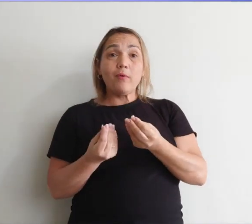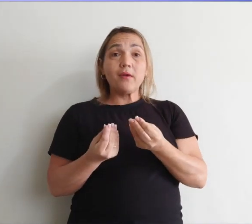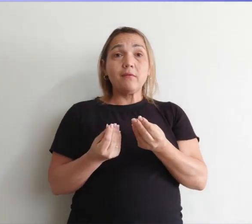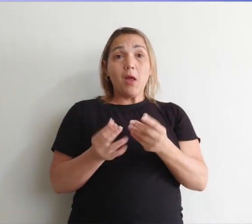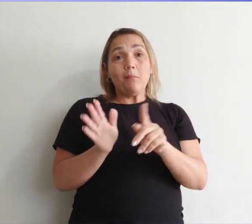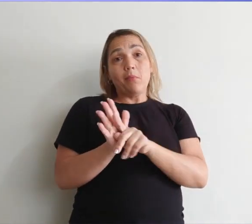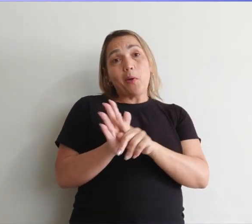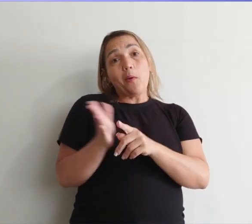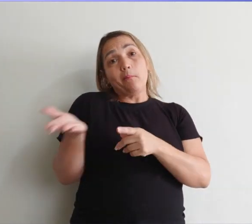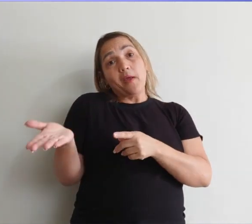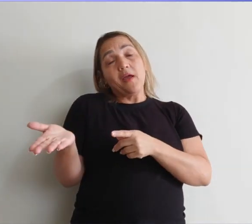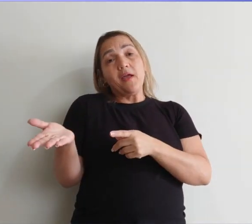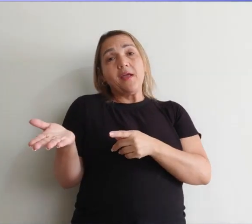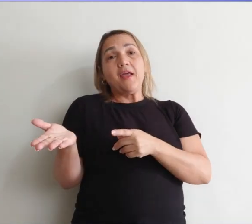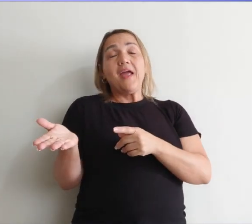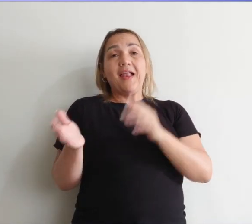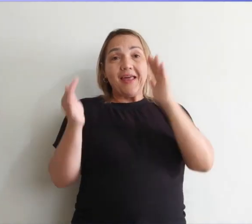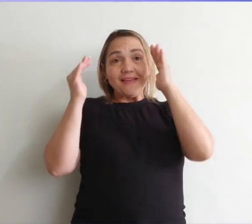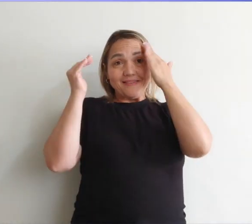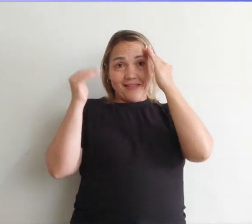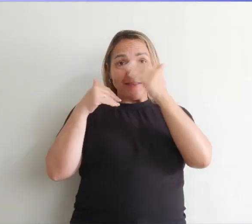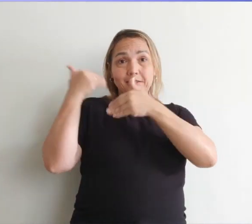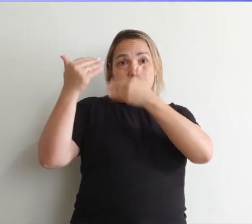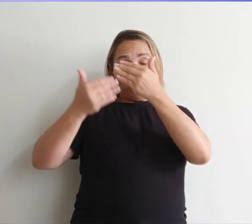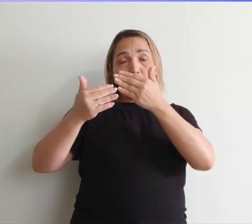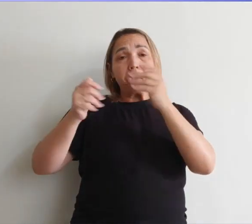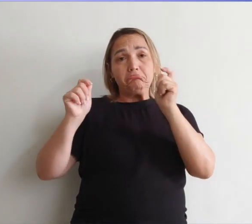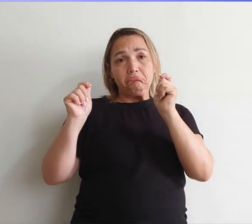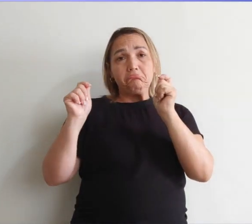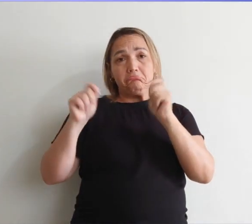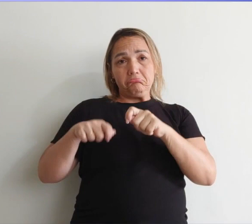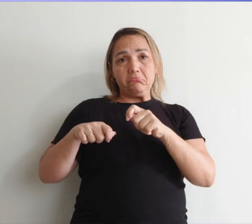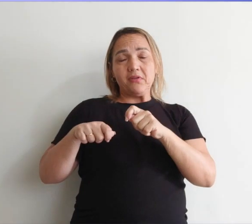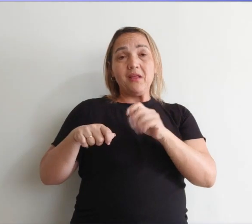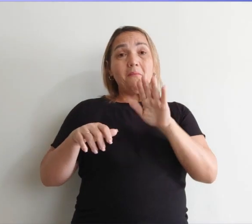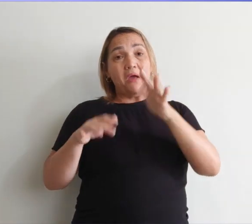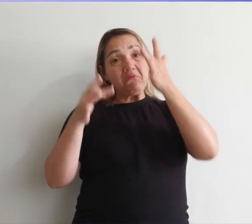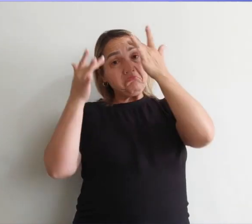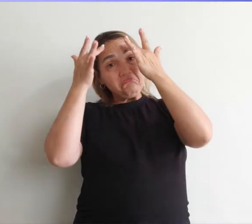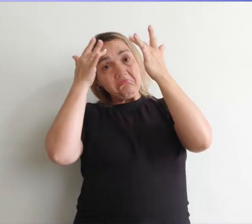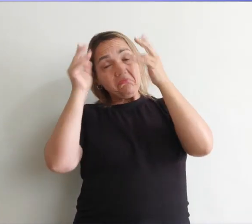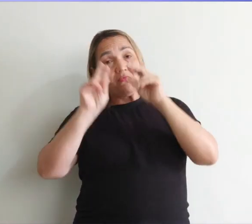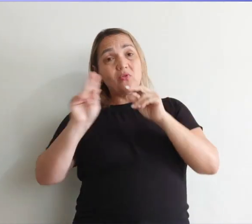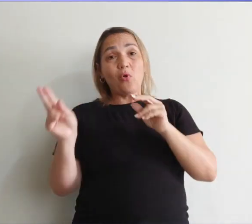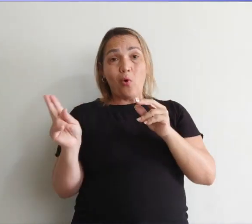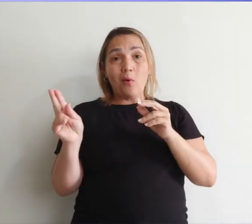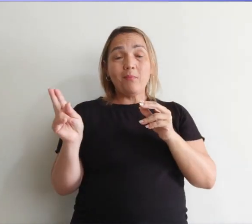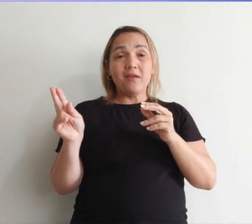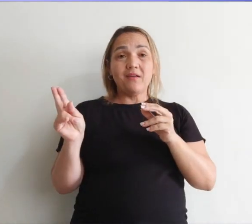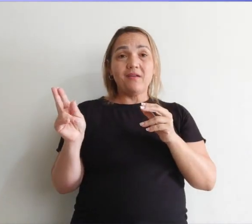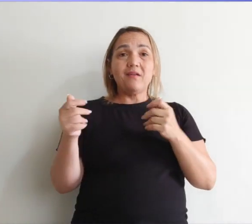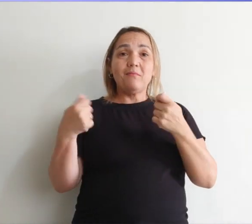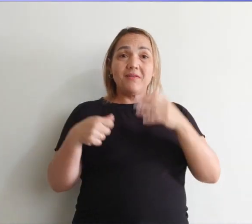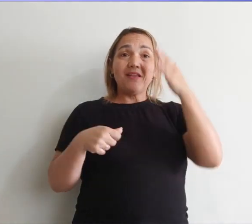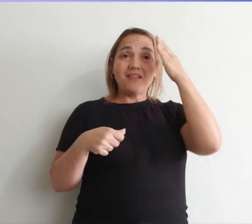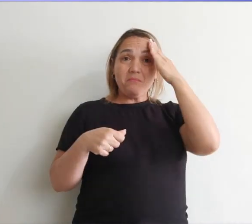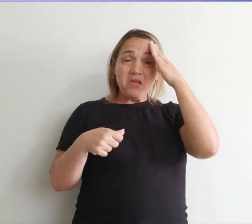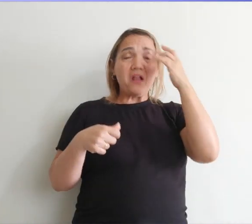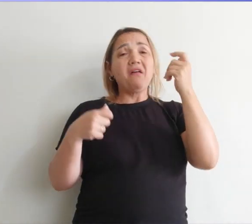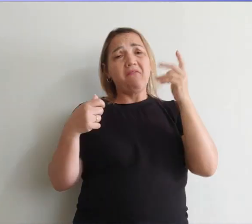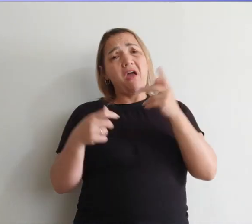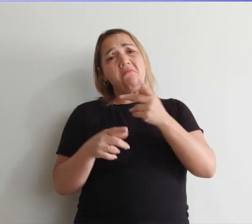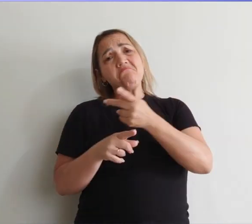nota condizente. Ó. Ela tem plenas condições. Se ela não lembrou o nome, ou quiser saber, ela sabe onde